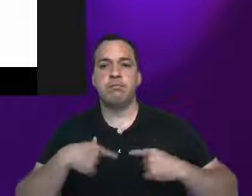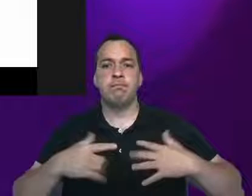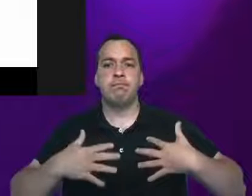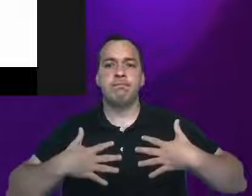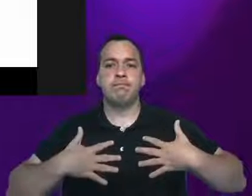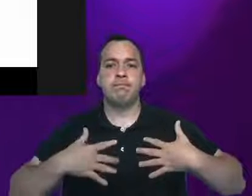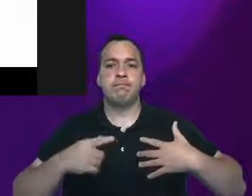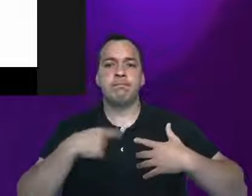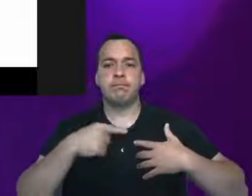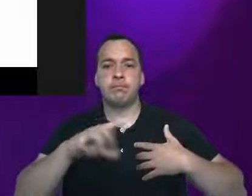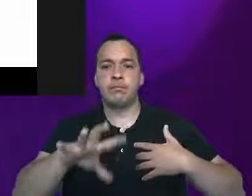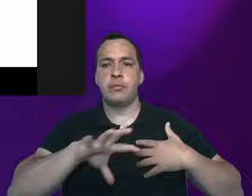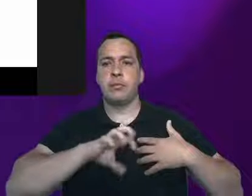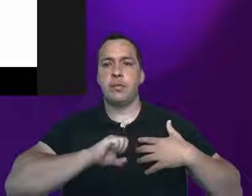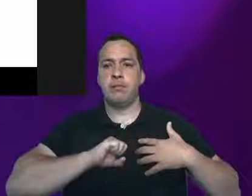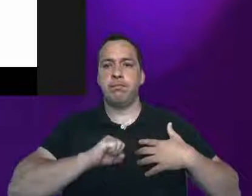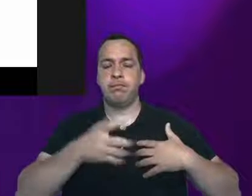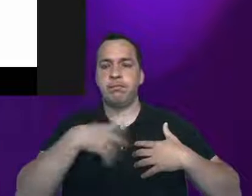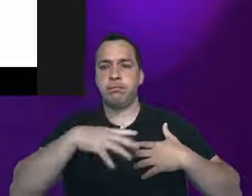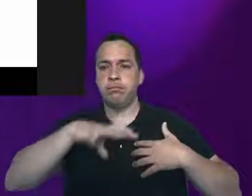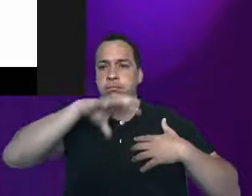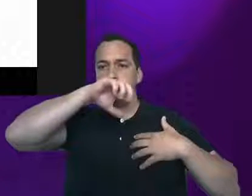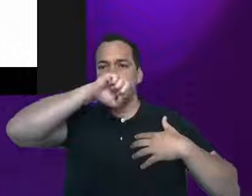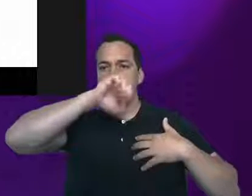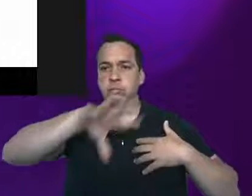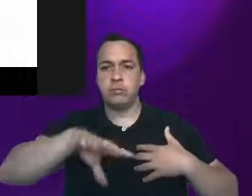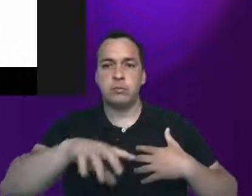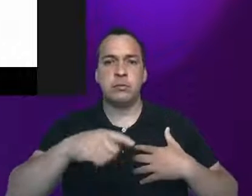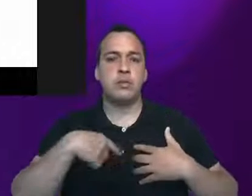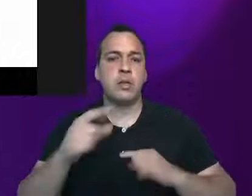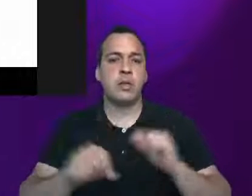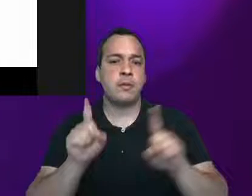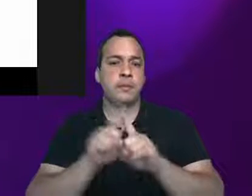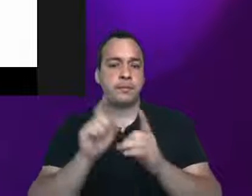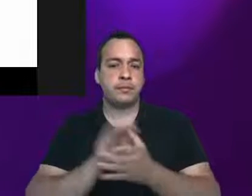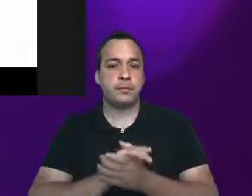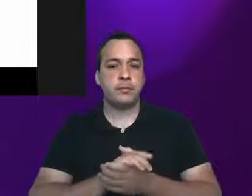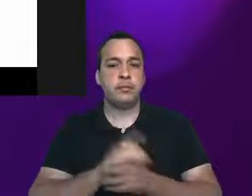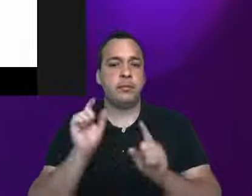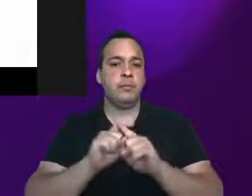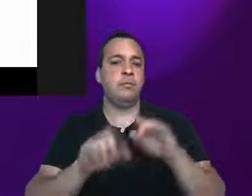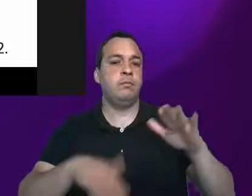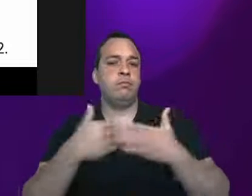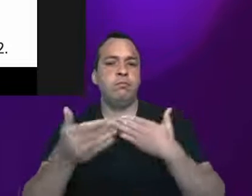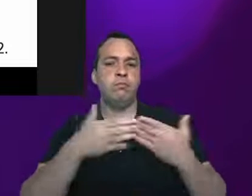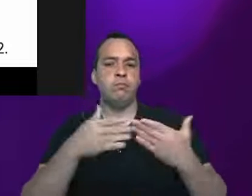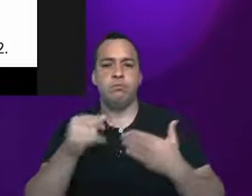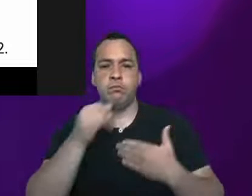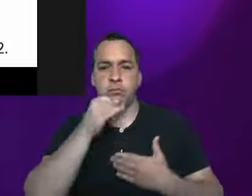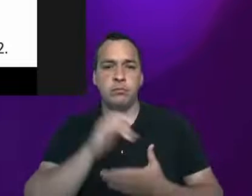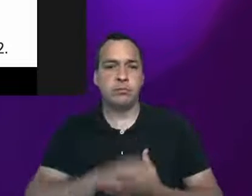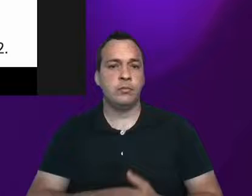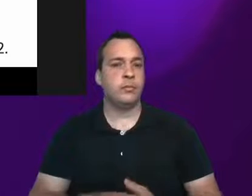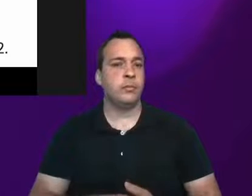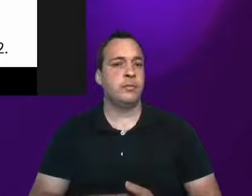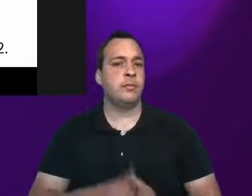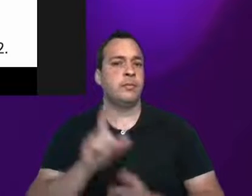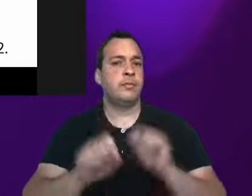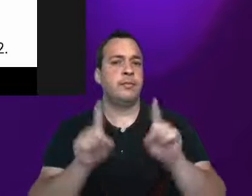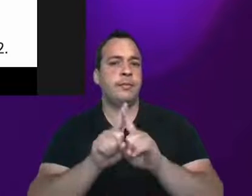na expiração, em pacientes com ventilação espontânea ou em ventilação mecânica. Então eu tenho o índice de colapsabilidade e o índice